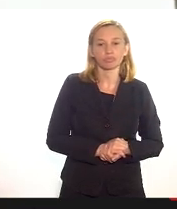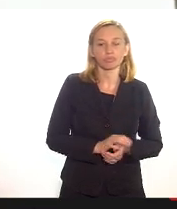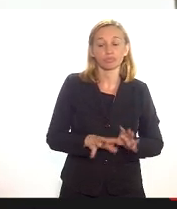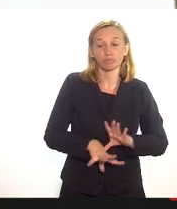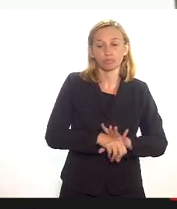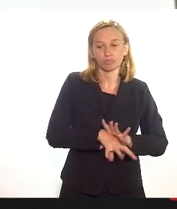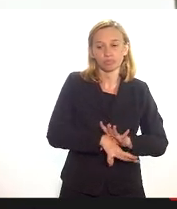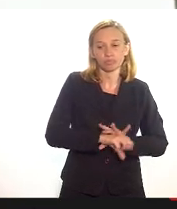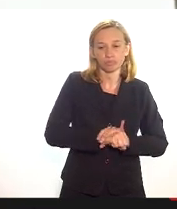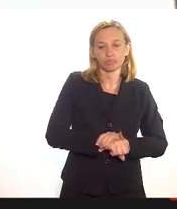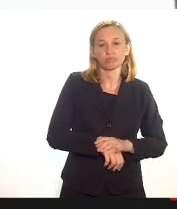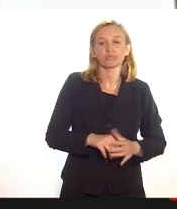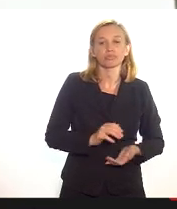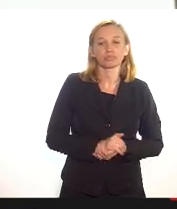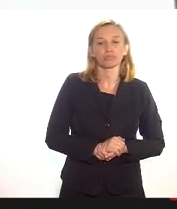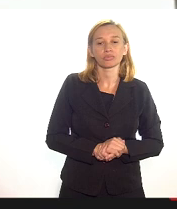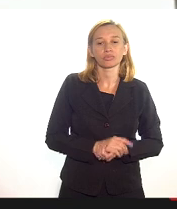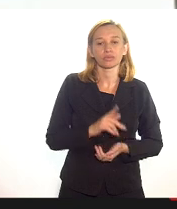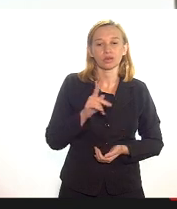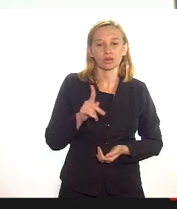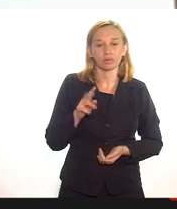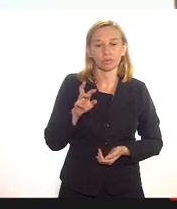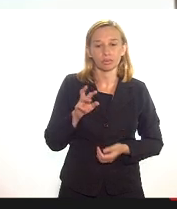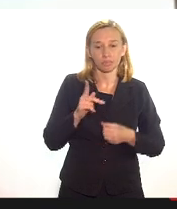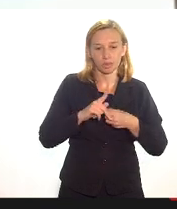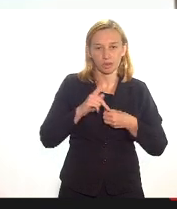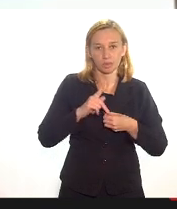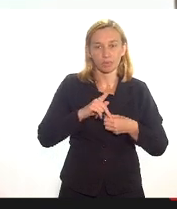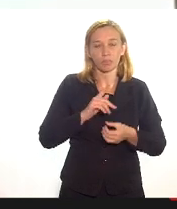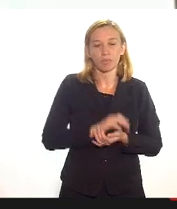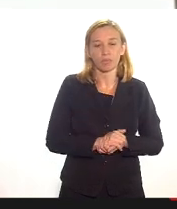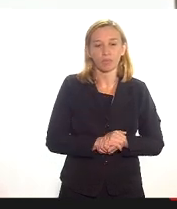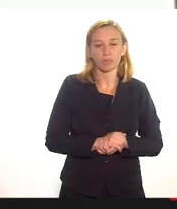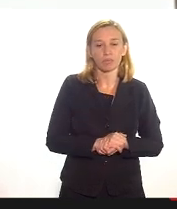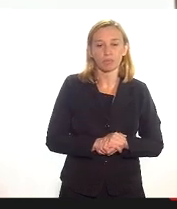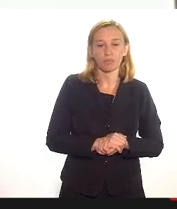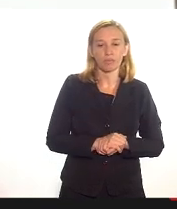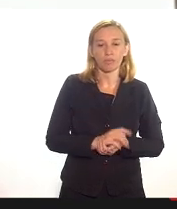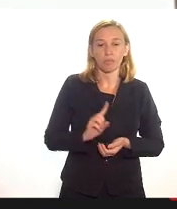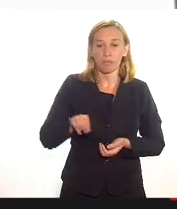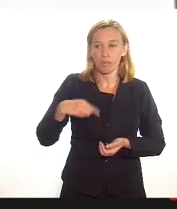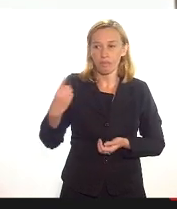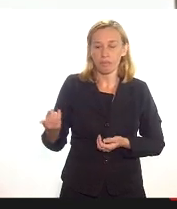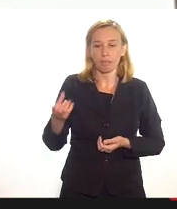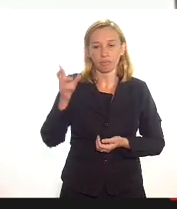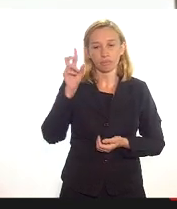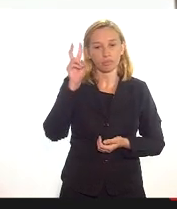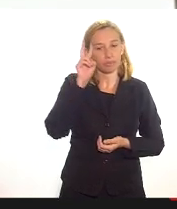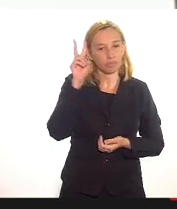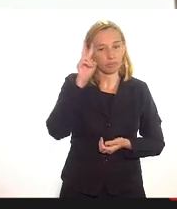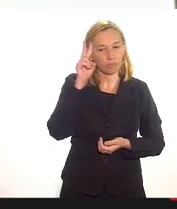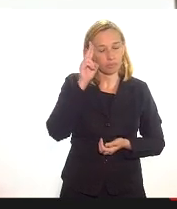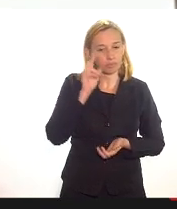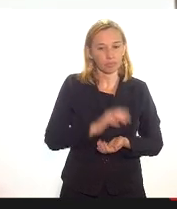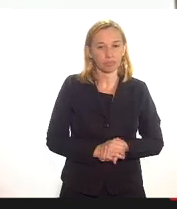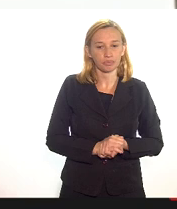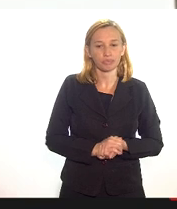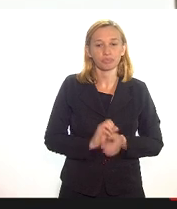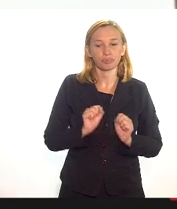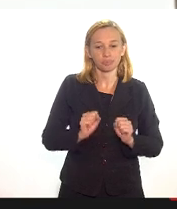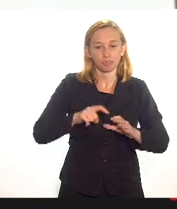extração do petróleo. Eu queria dedicar a próxima segunda-feira para que a